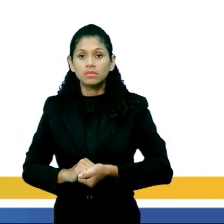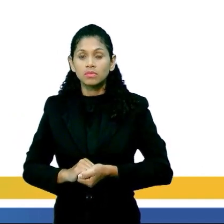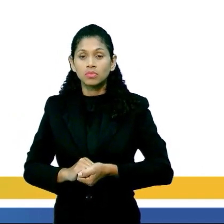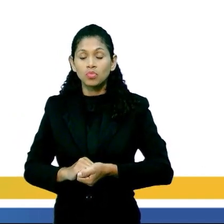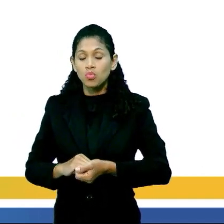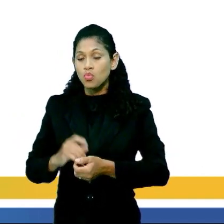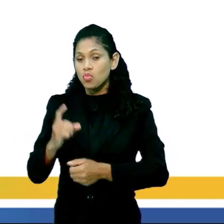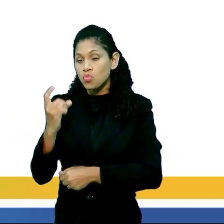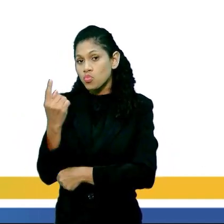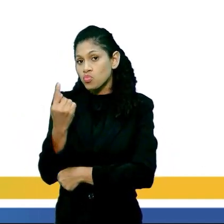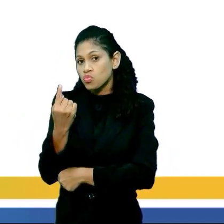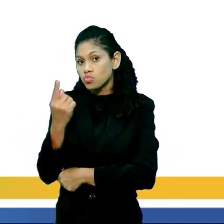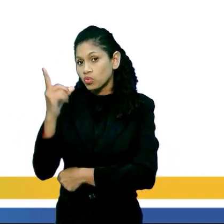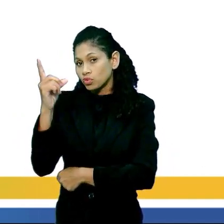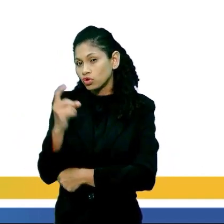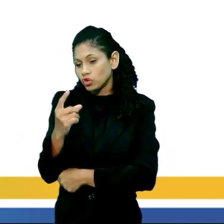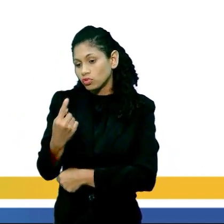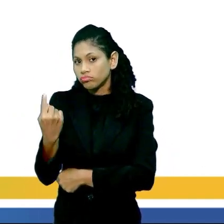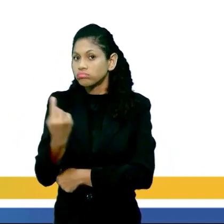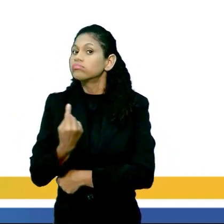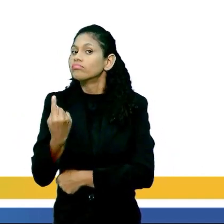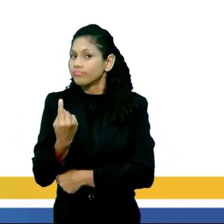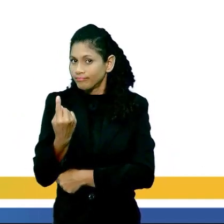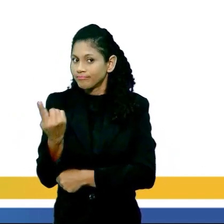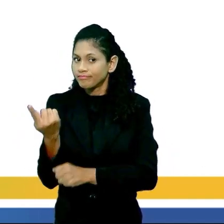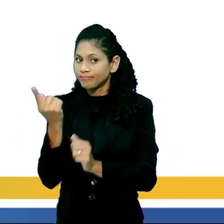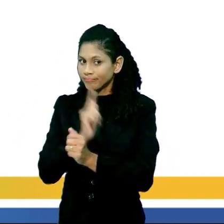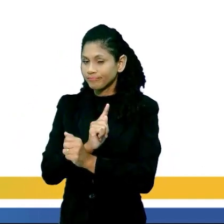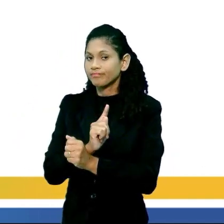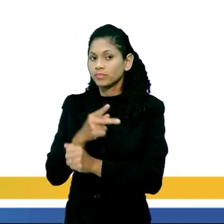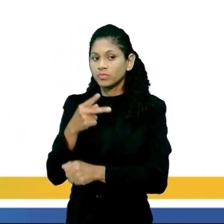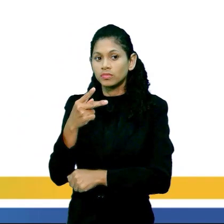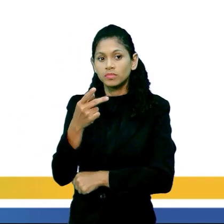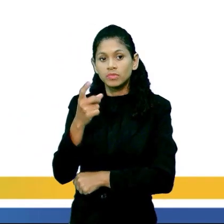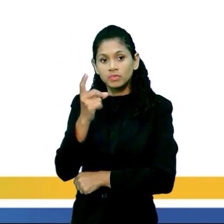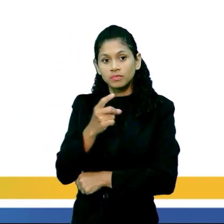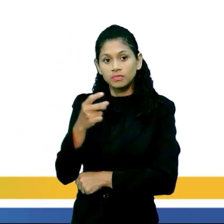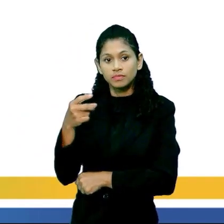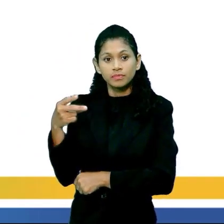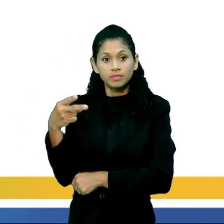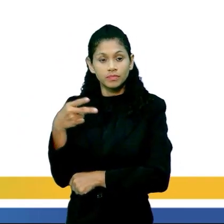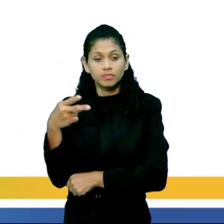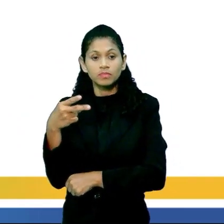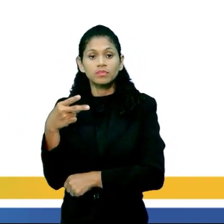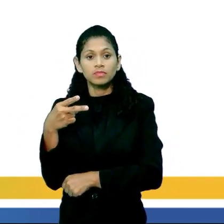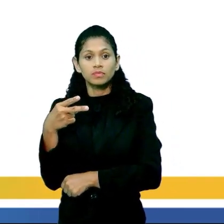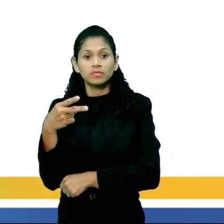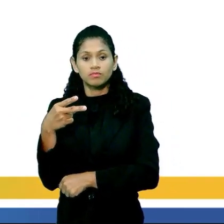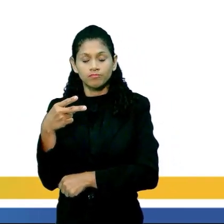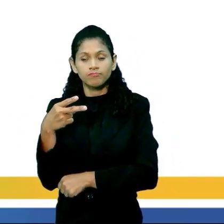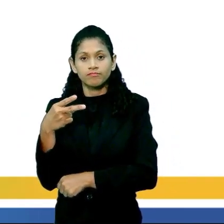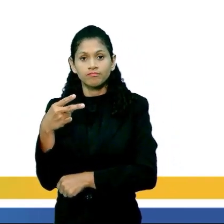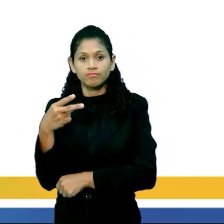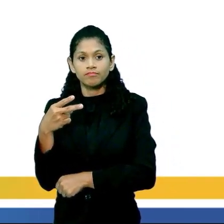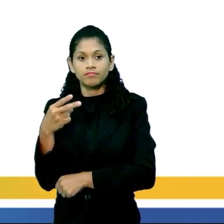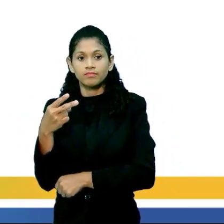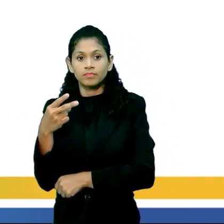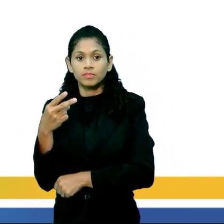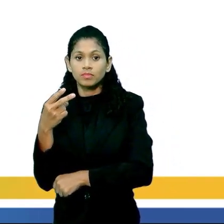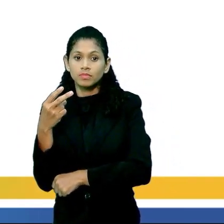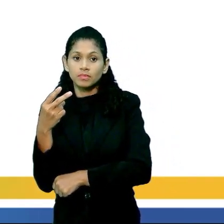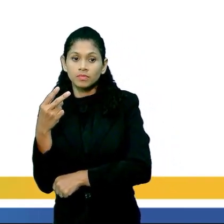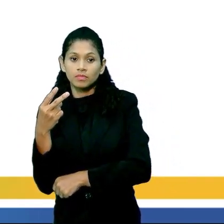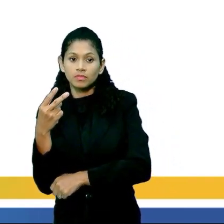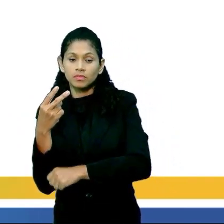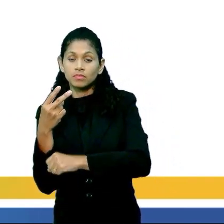bem? Então, vamos começar. 1/4 vezes X é igual a 2/3 Y vezes Y.